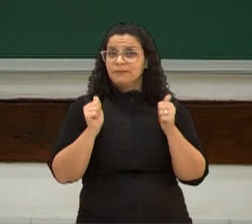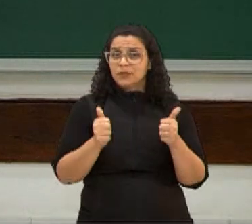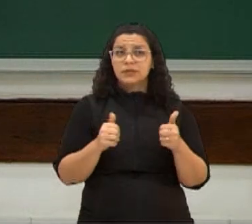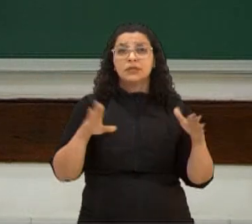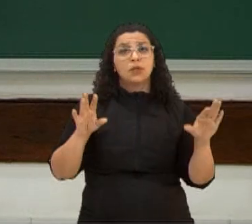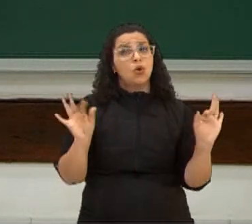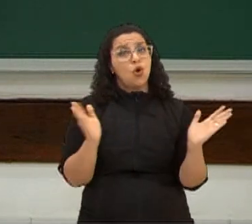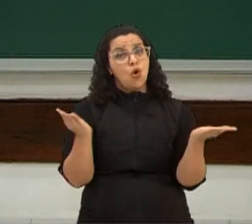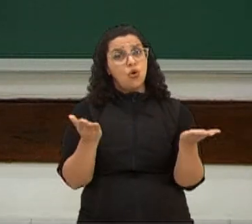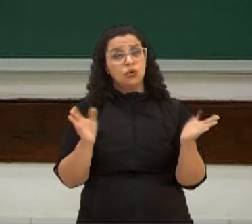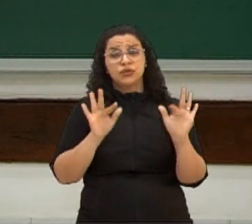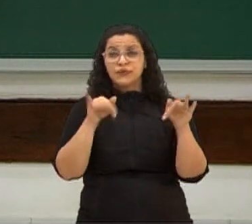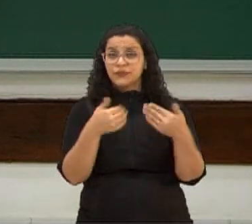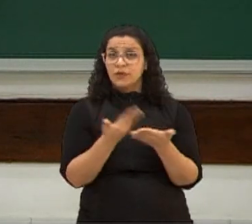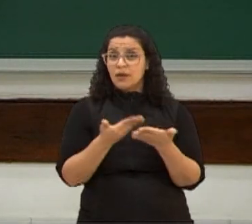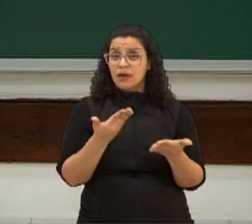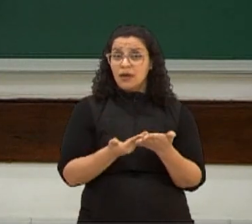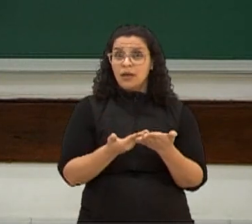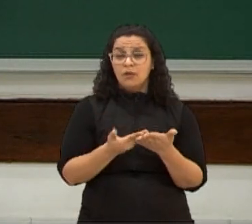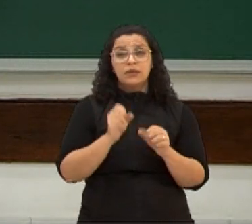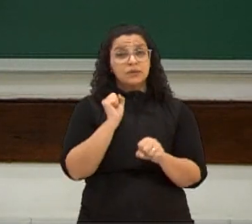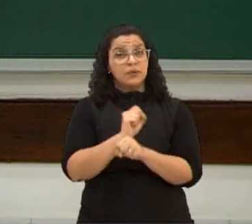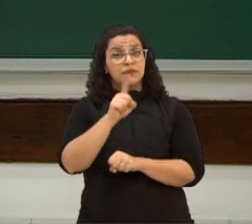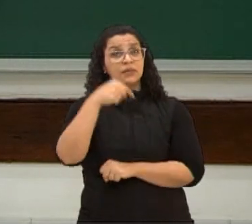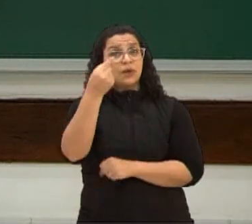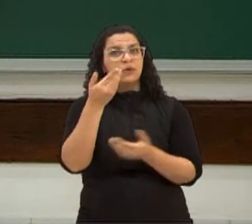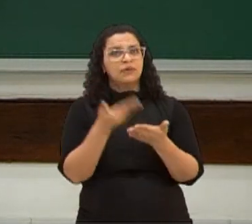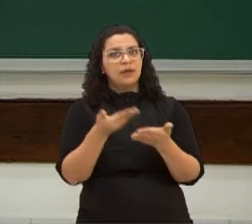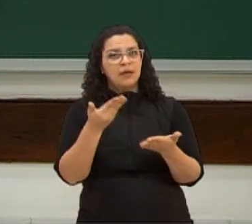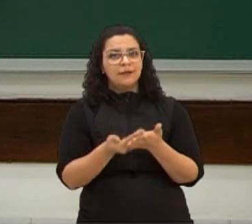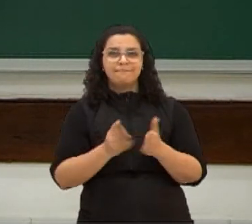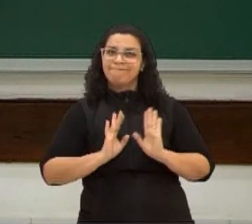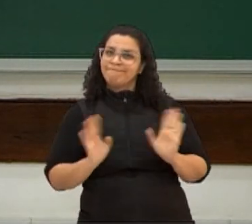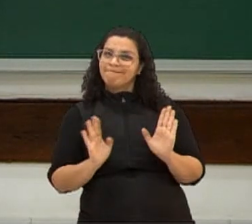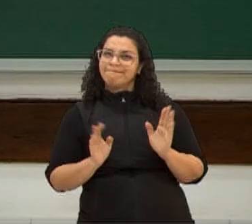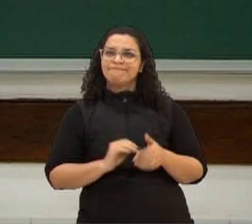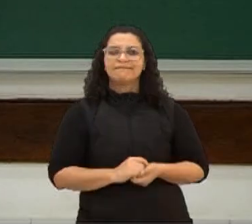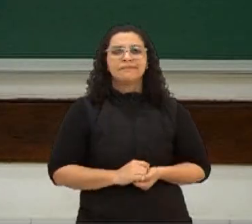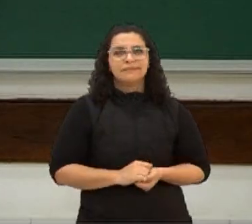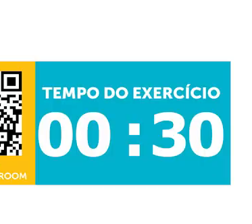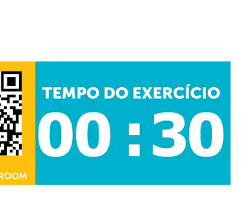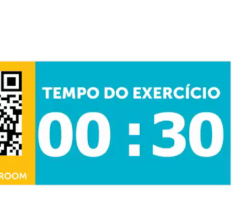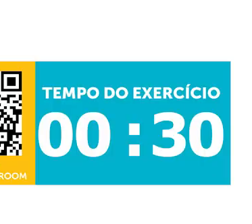ok? Por hoje eu fico por aqui, aguardo vocês na próxima aula e até lá!